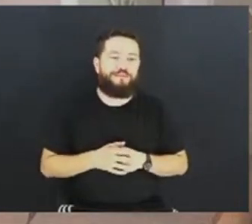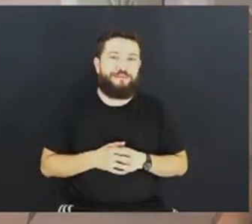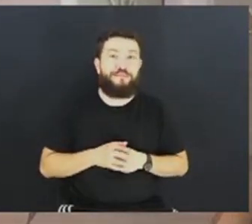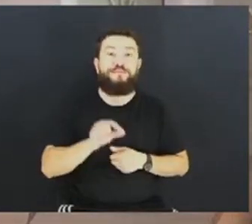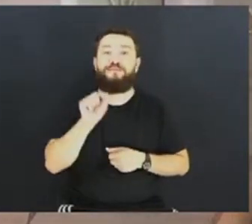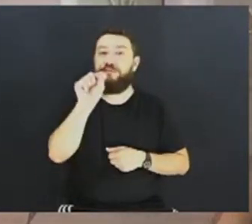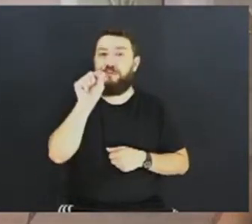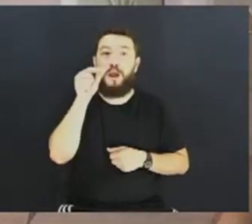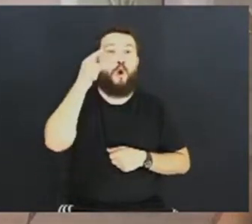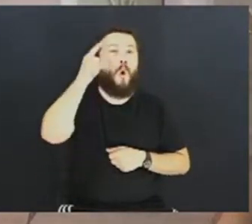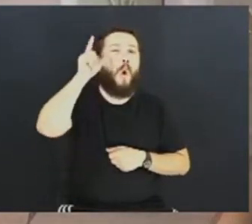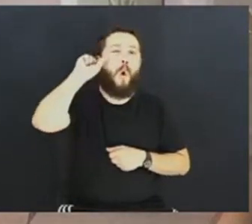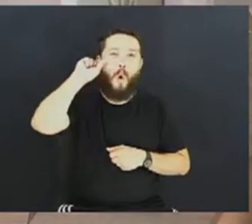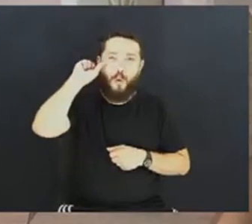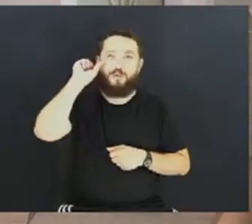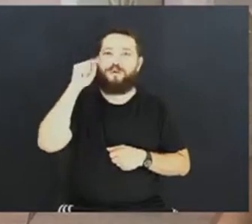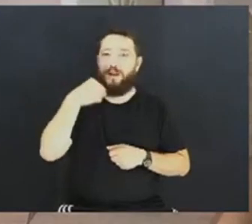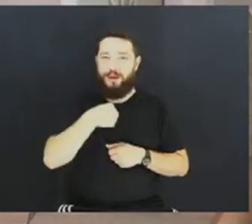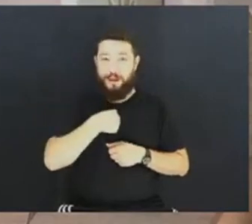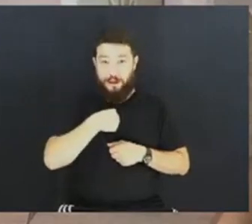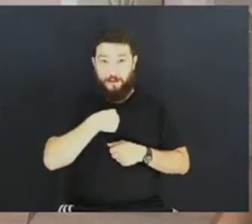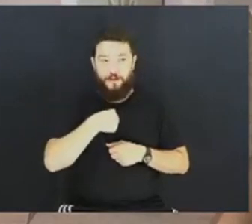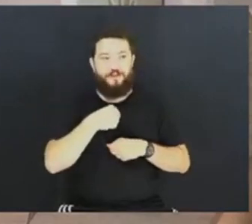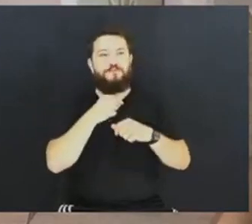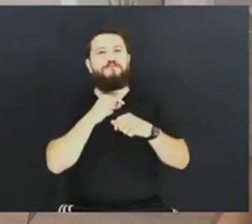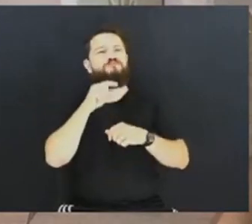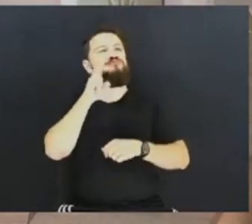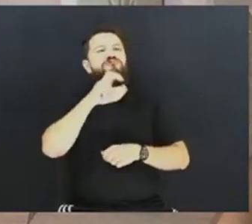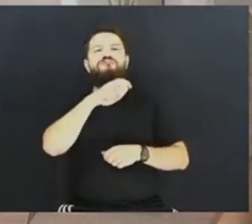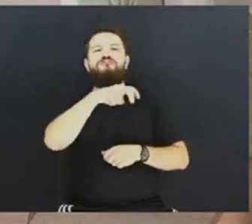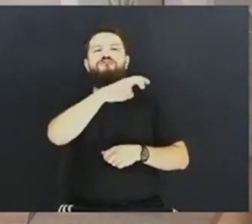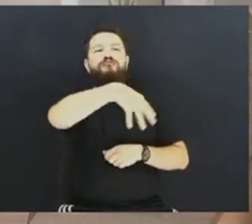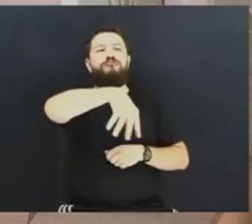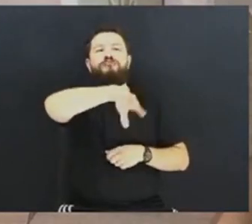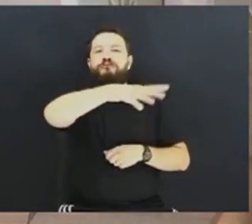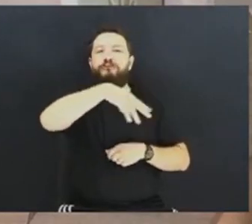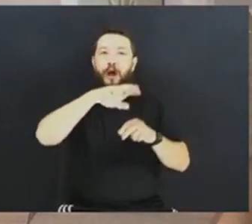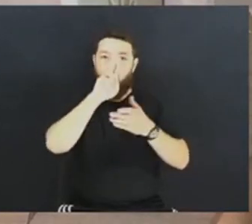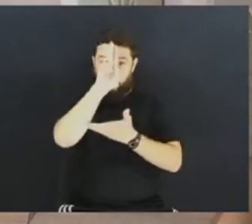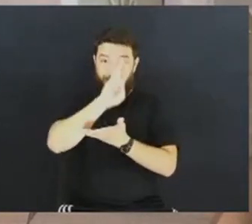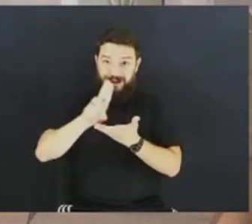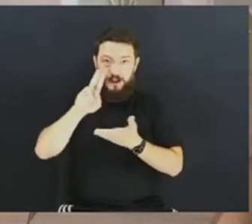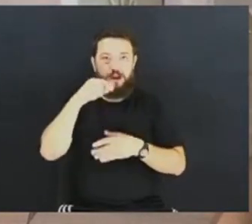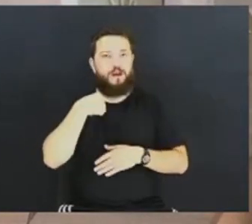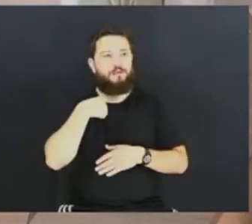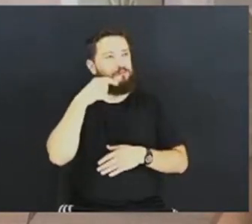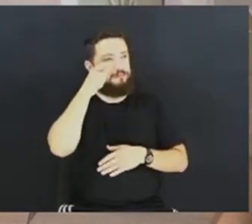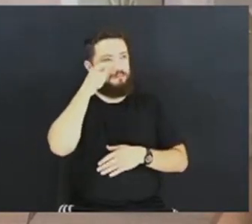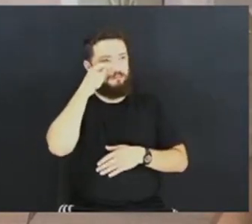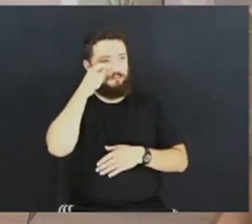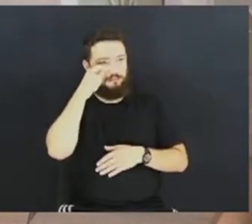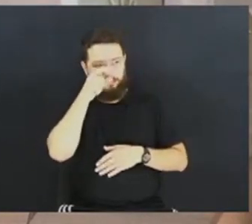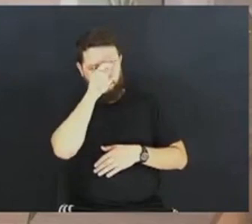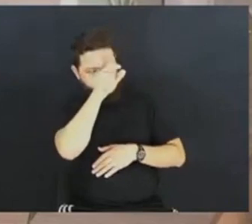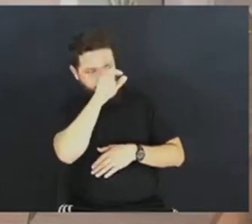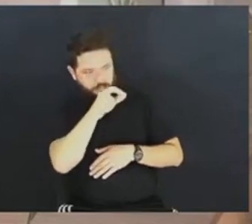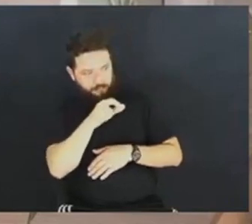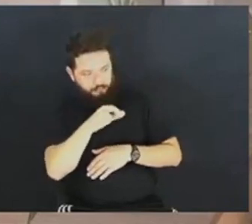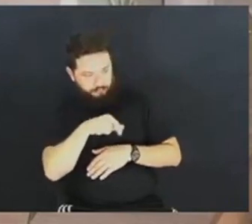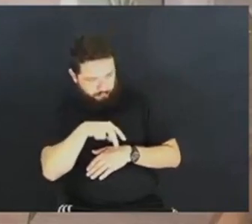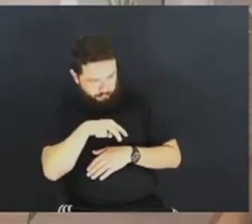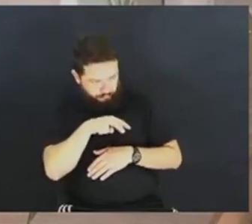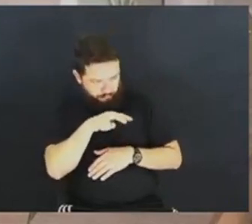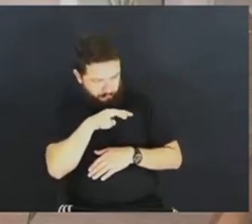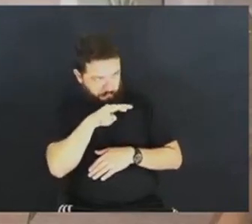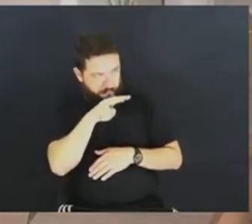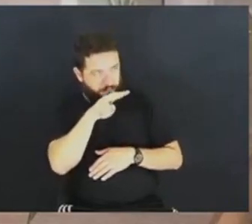ontem só de ver as figuras que pesadelo minha gente está difícil acreditar nesse país está